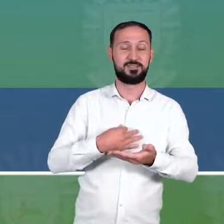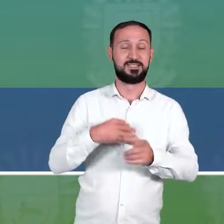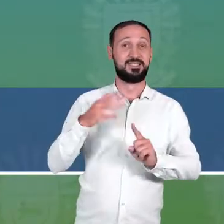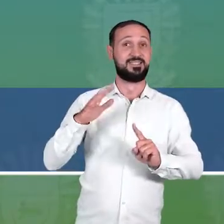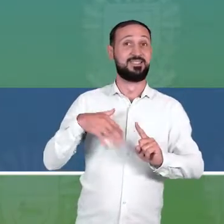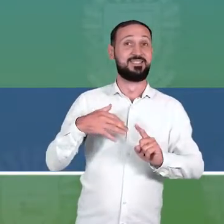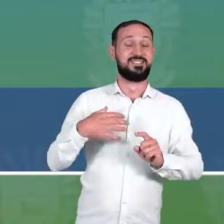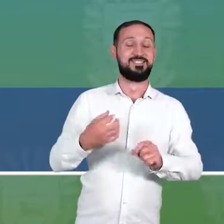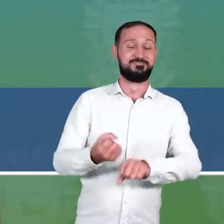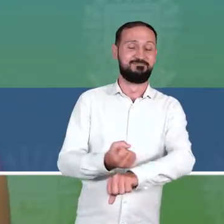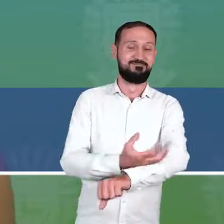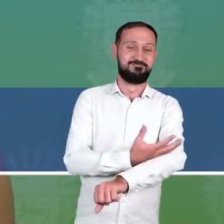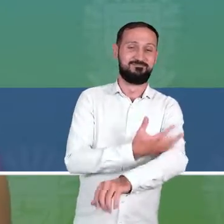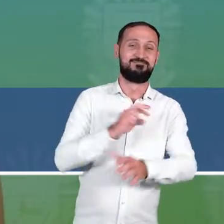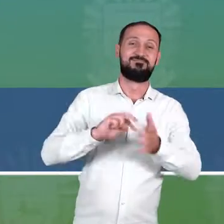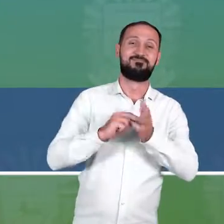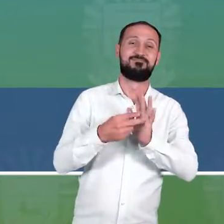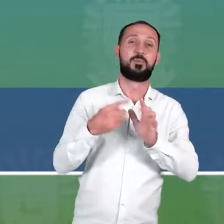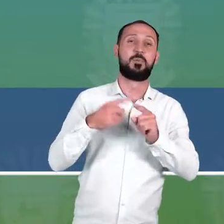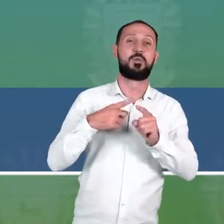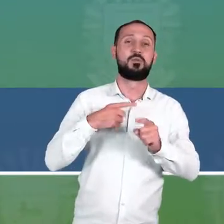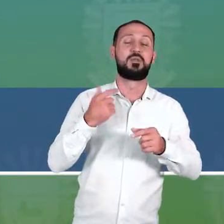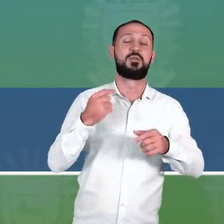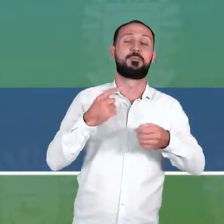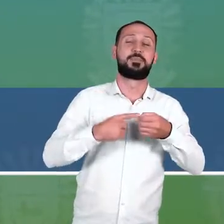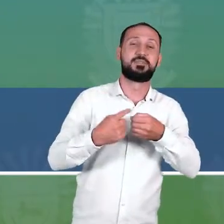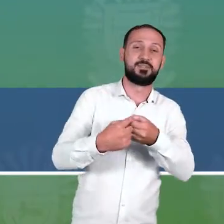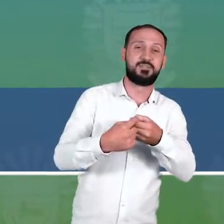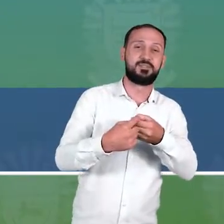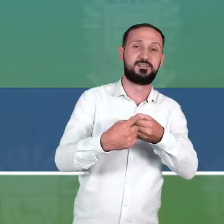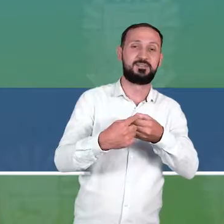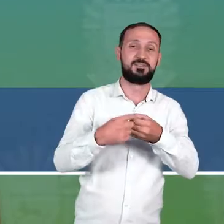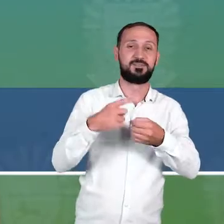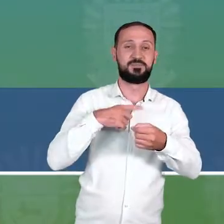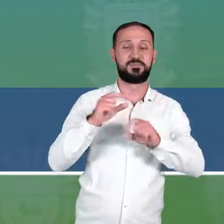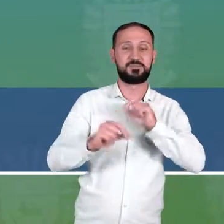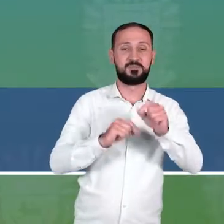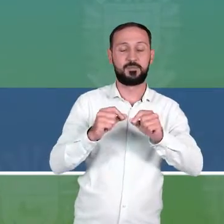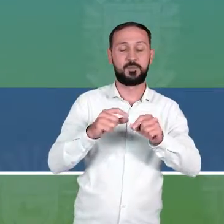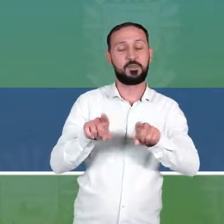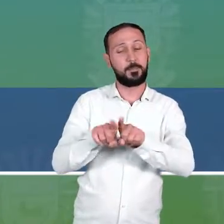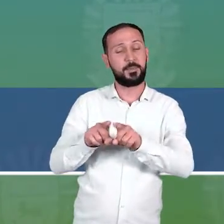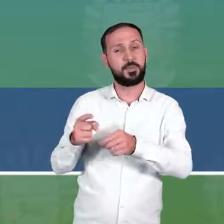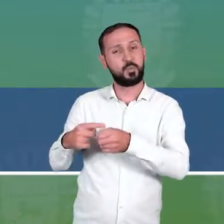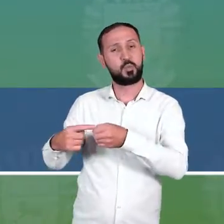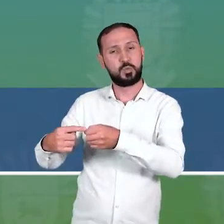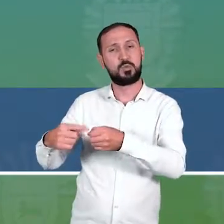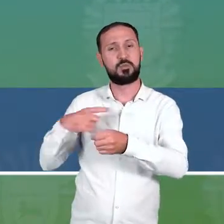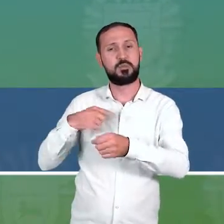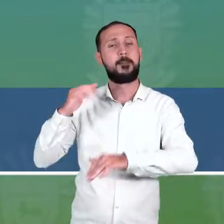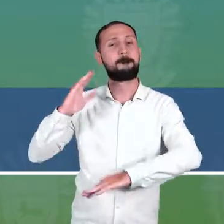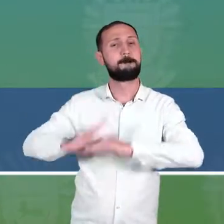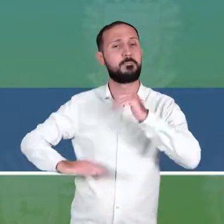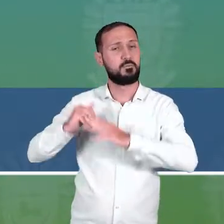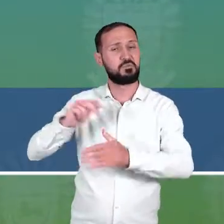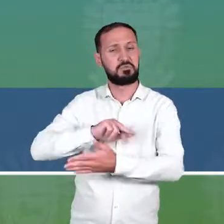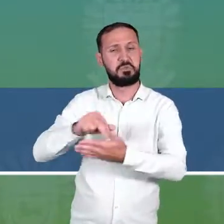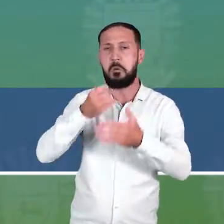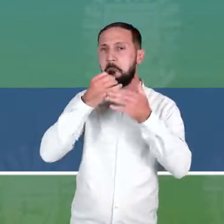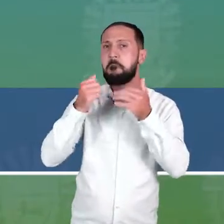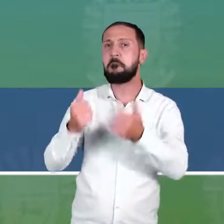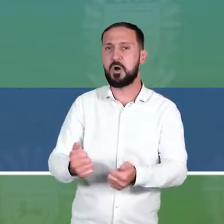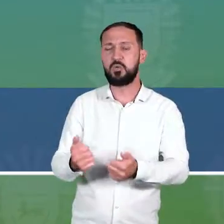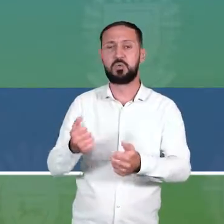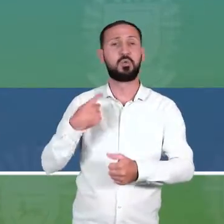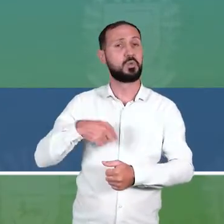significativo, porque eu estou trazendo comigo a minha cidade, trazendo que no interior também tem excelentes profissionais e que